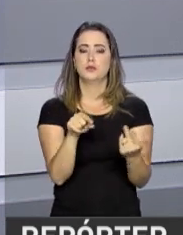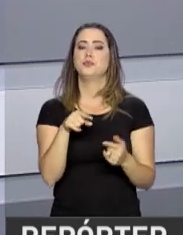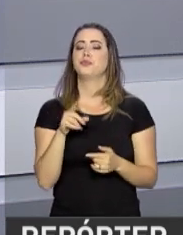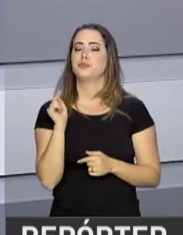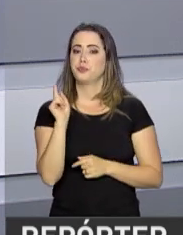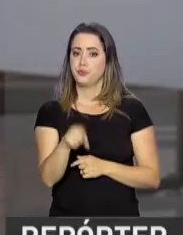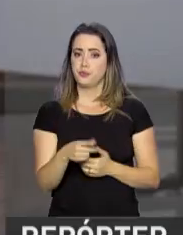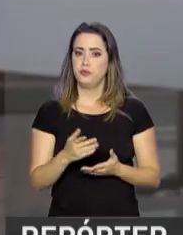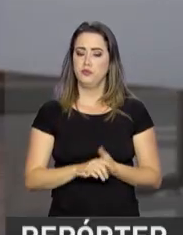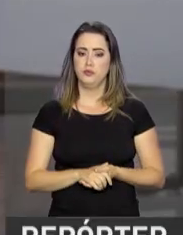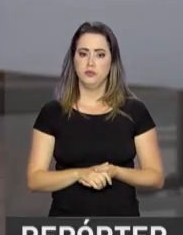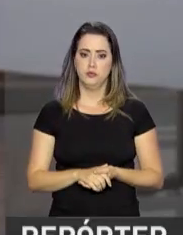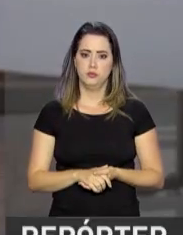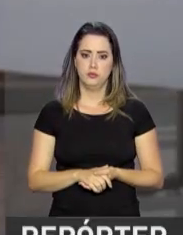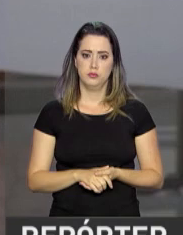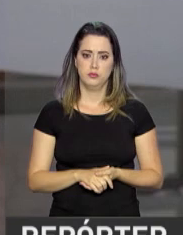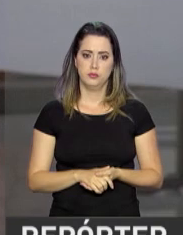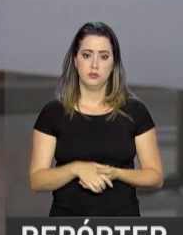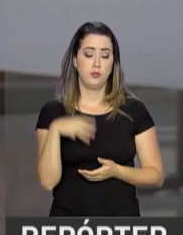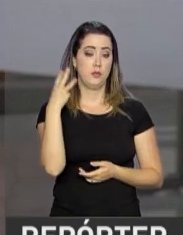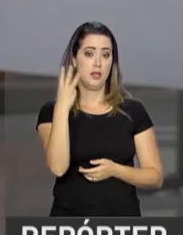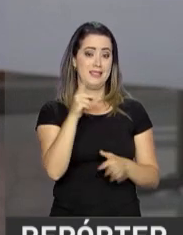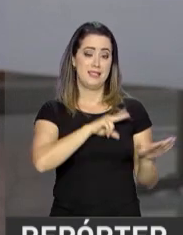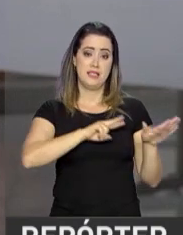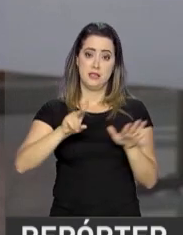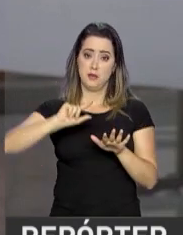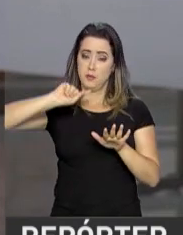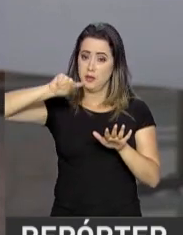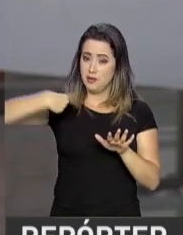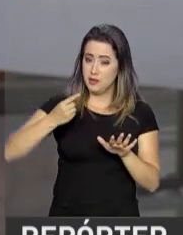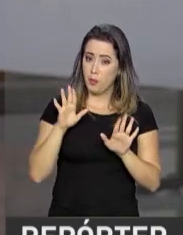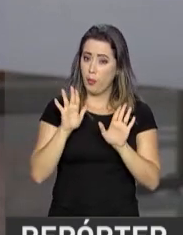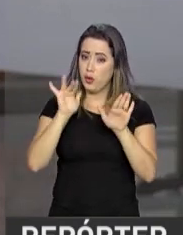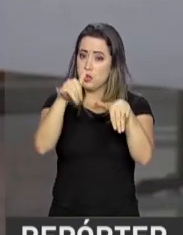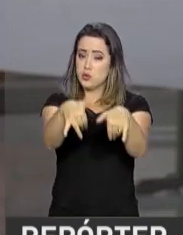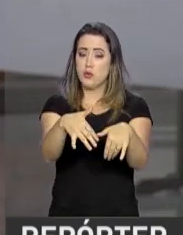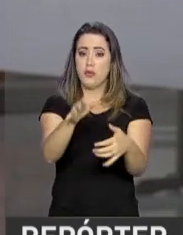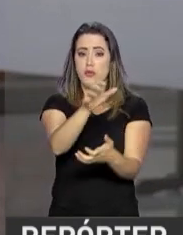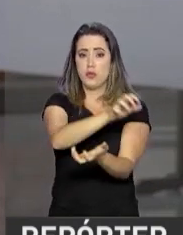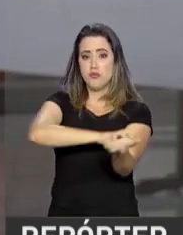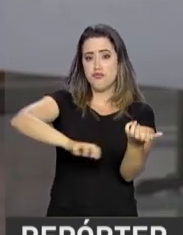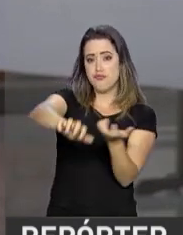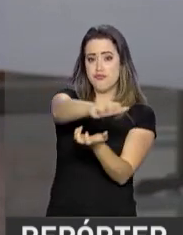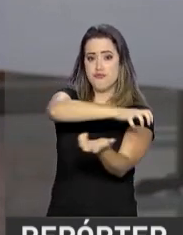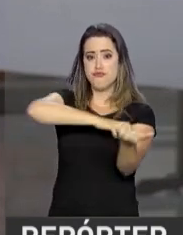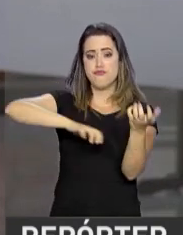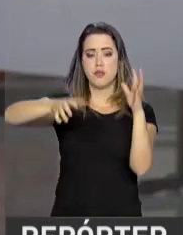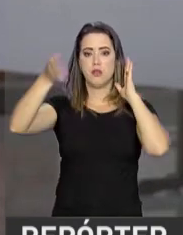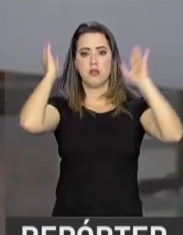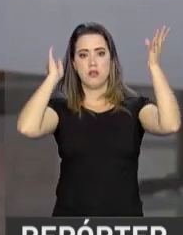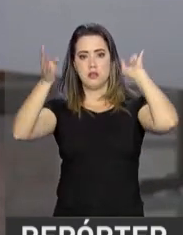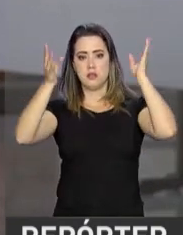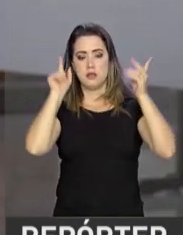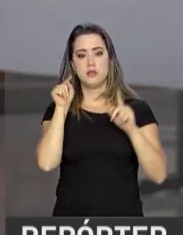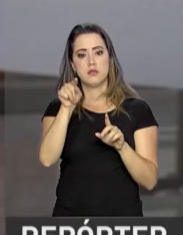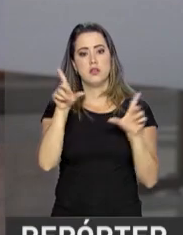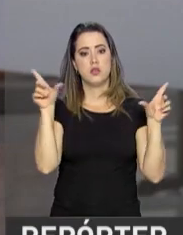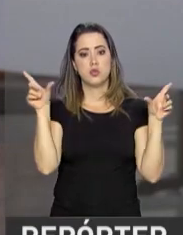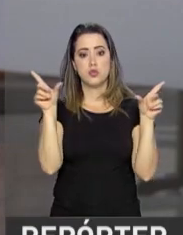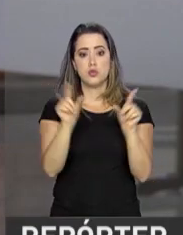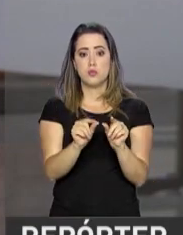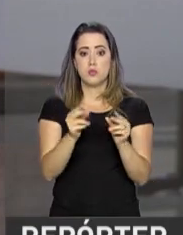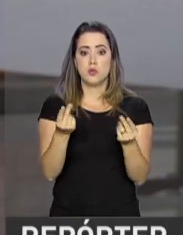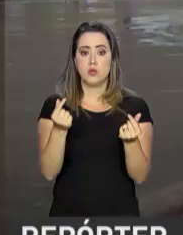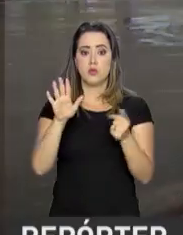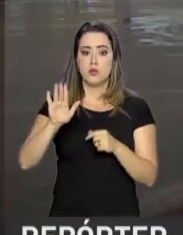maio três semanas depois do fim da greve dos caminhoneiros a redução média do preço do combustível